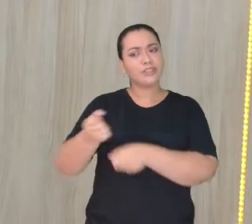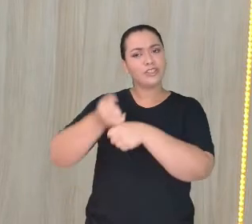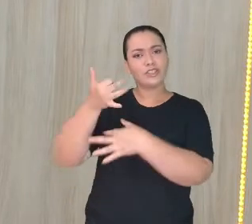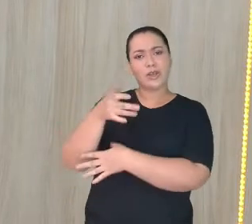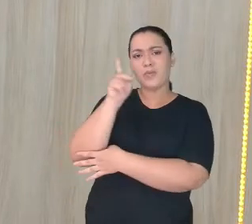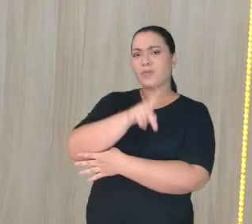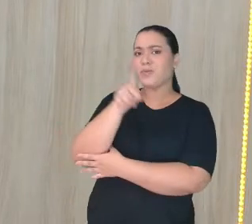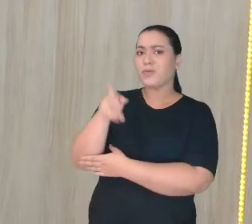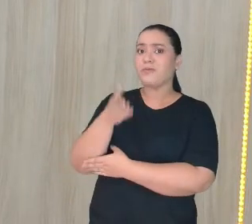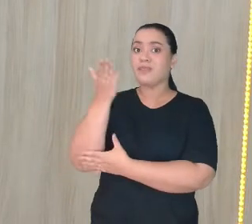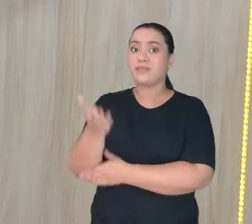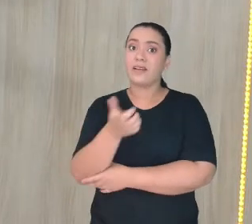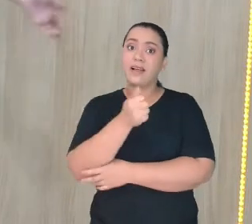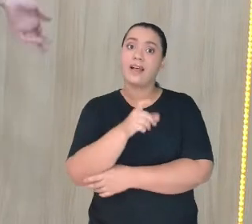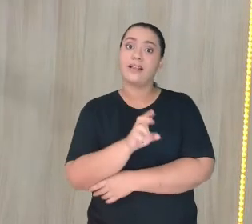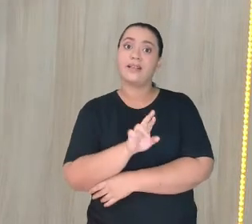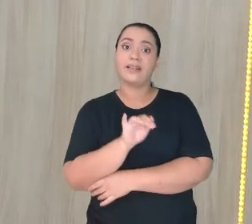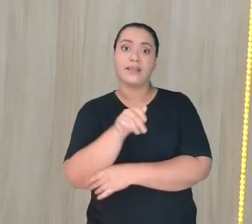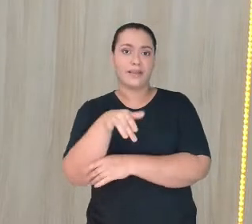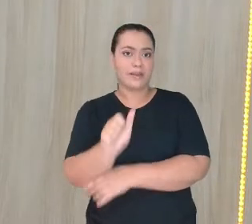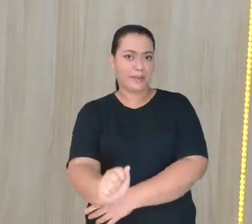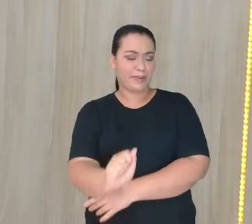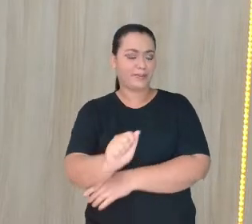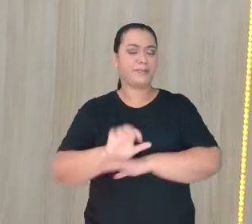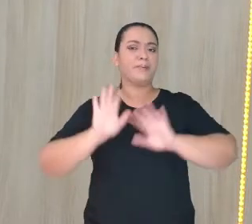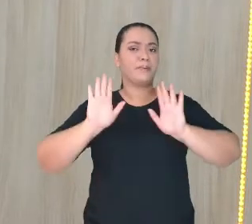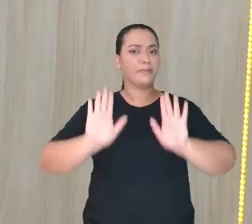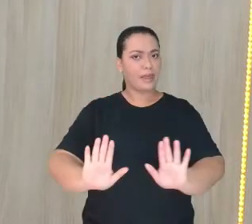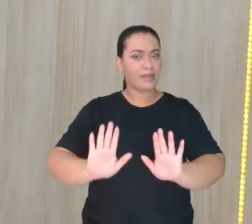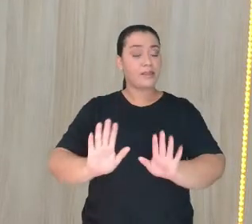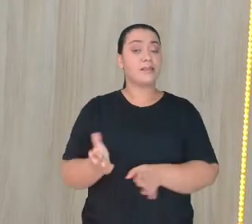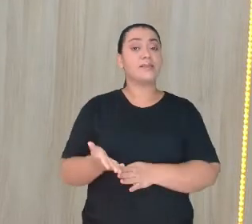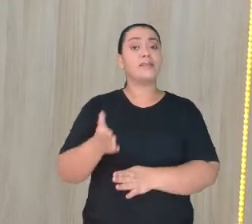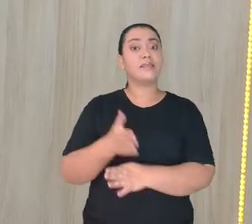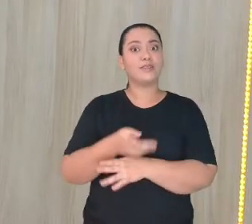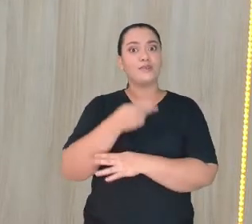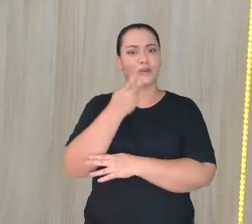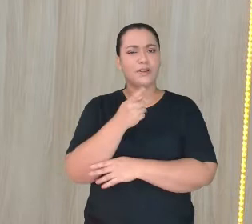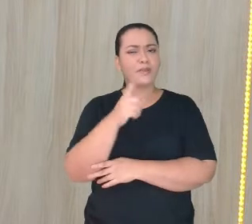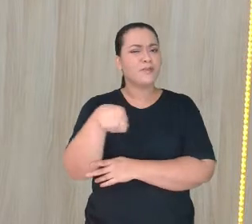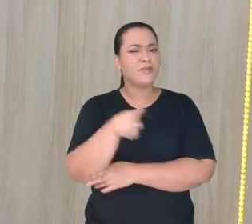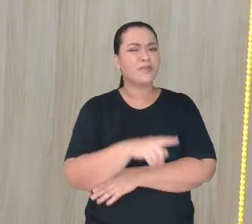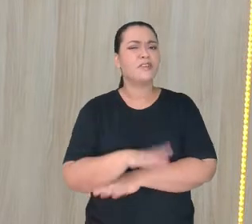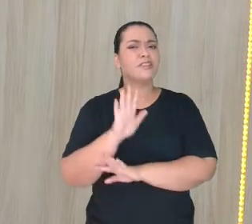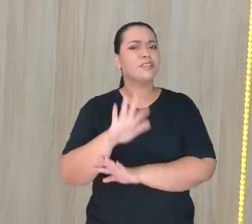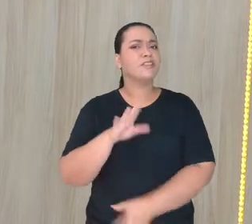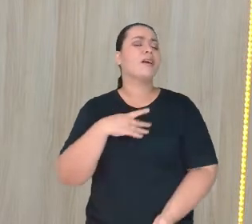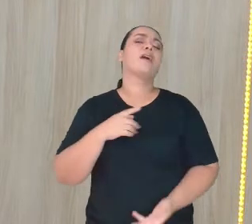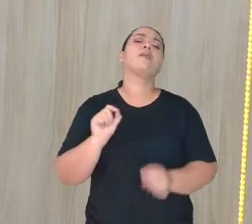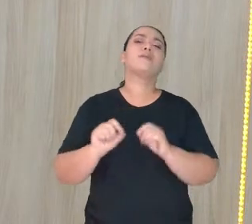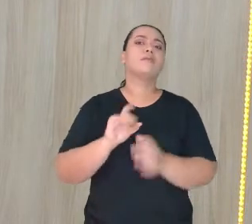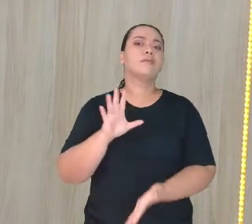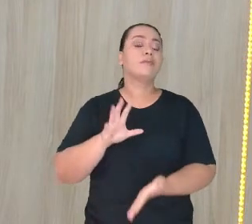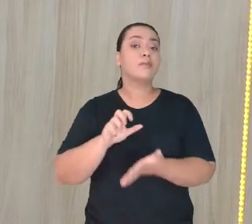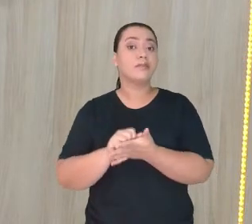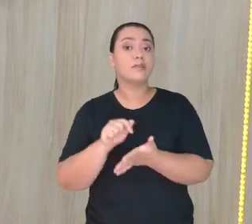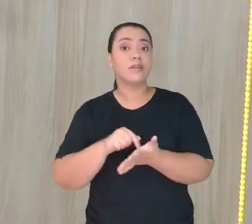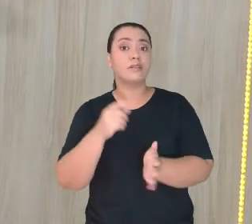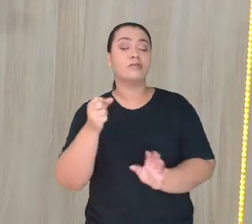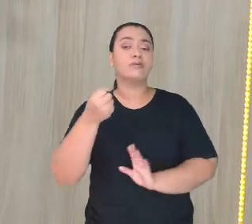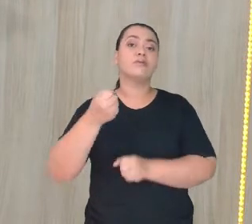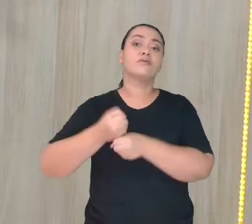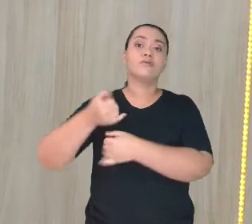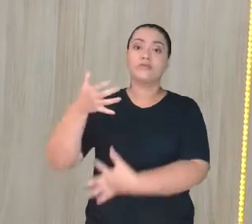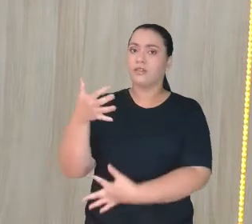queridíssima professora Adriana Maria. Mas antes dela dar um bom dia, vocês já se logaram no chat? Aí vocês, o que